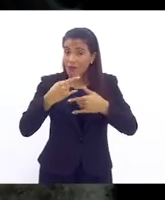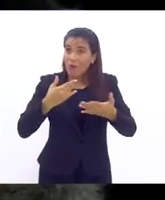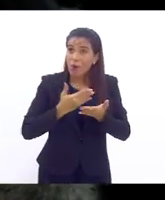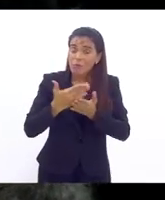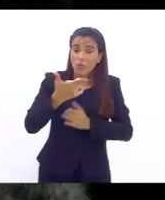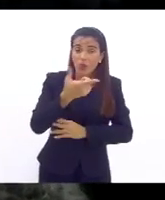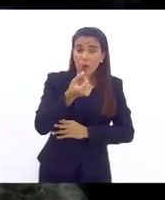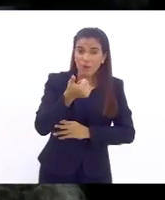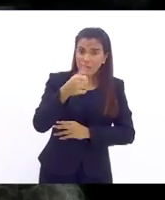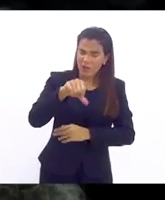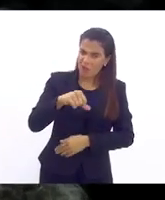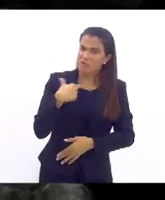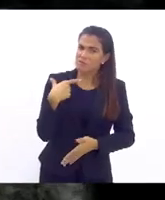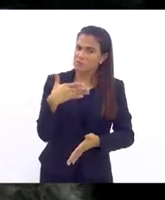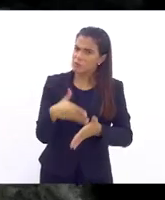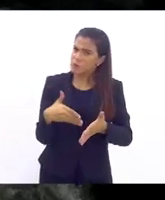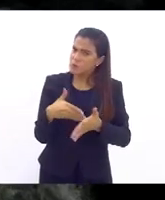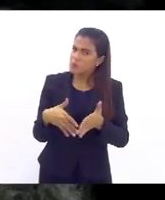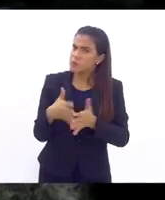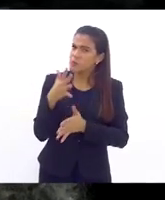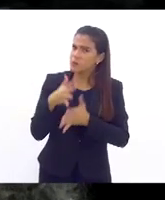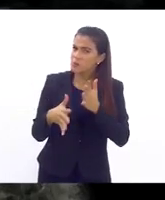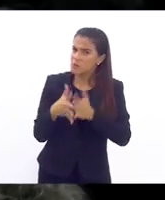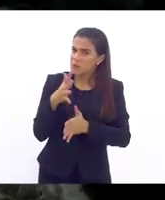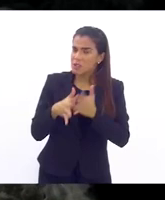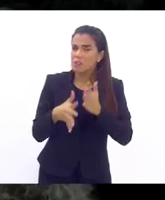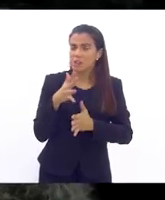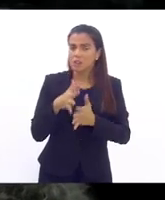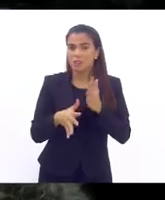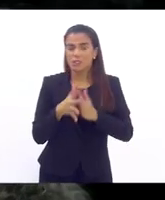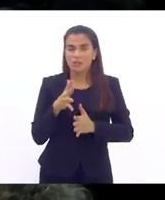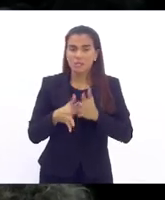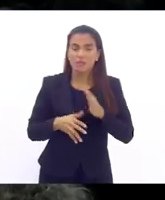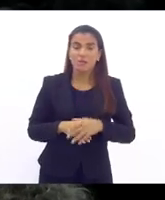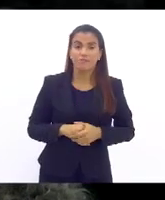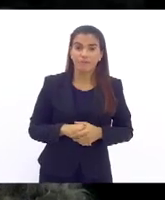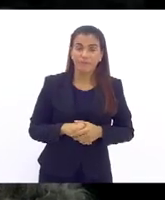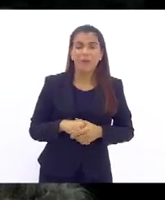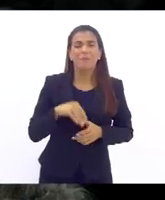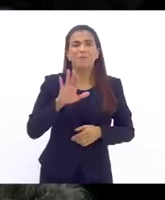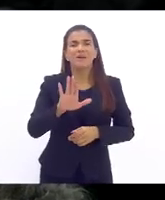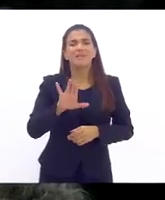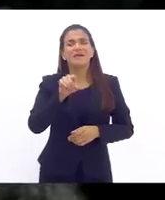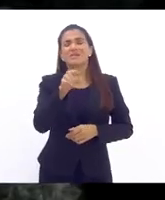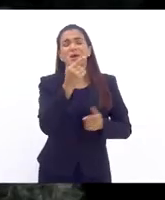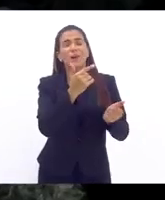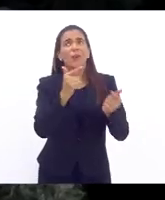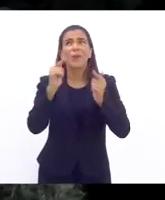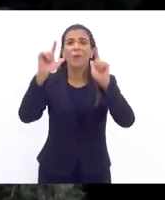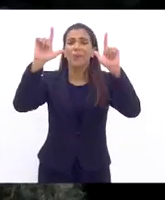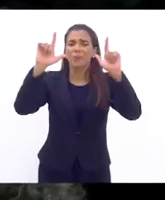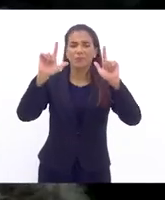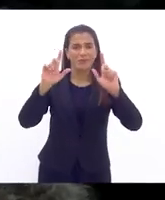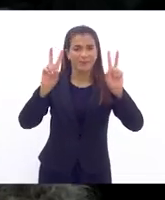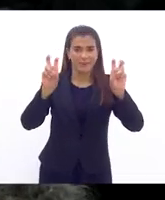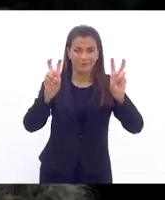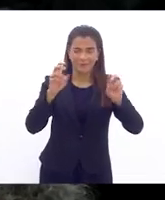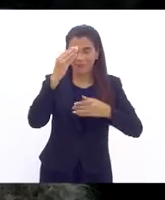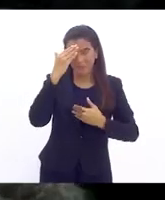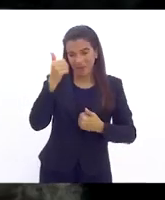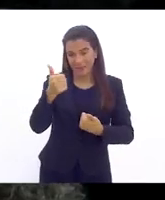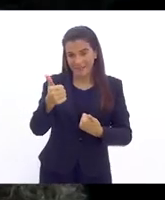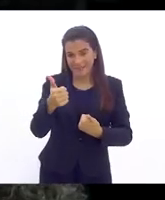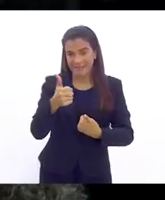o impacto não a gente tem depois mas isso é uma outra questão tá muito